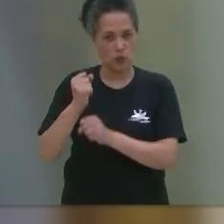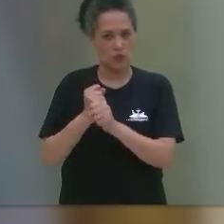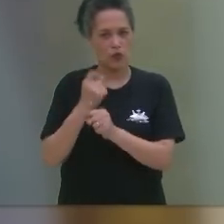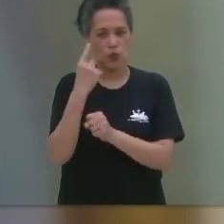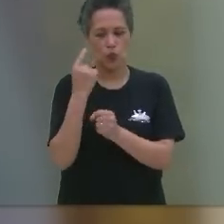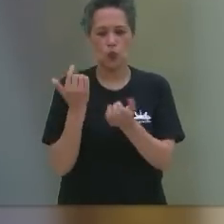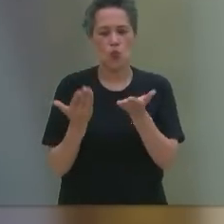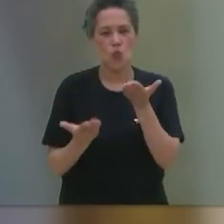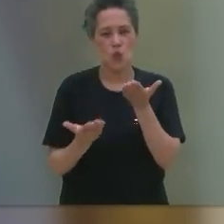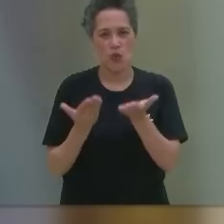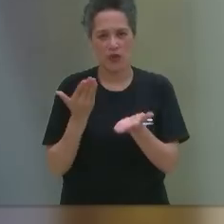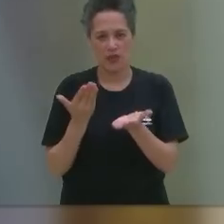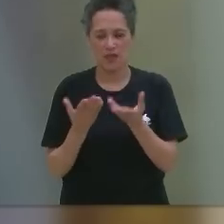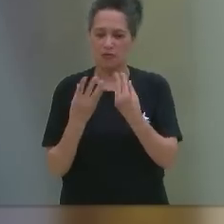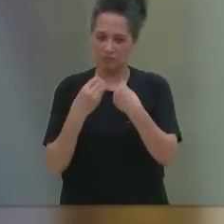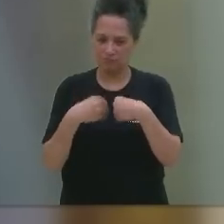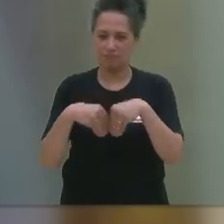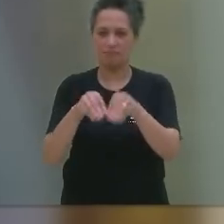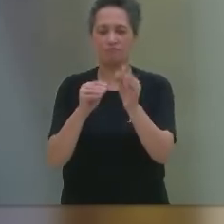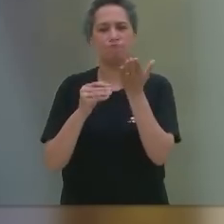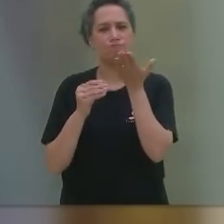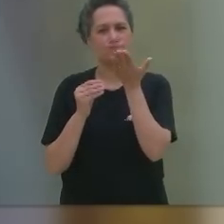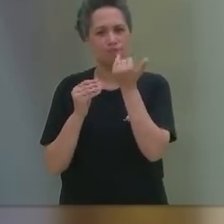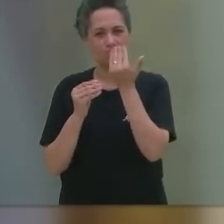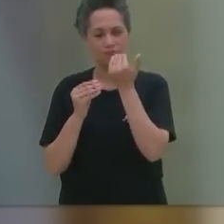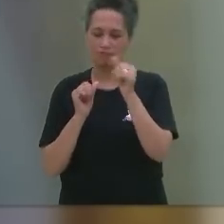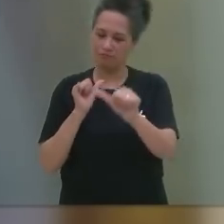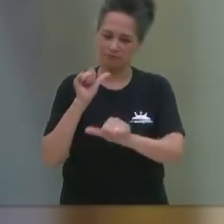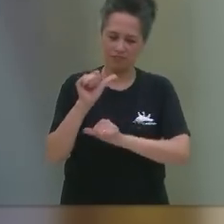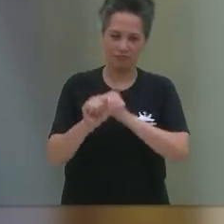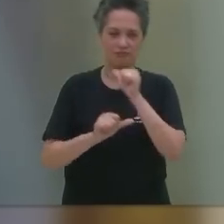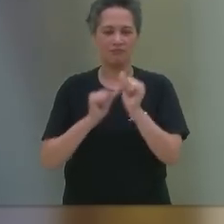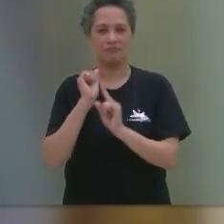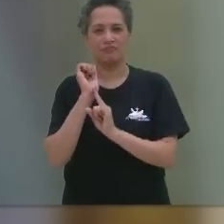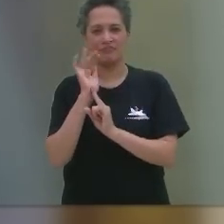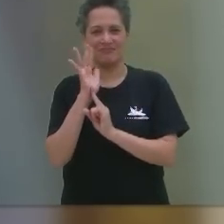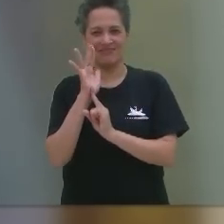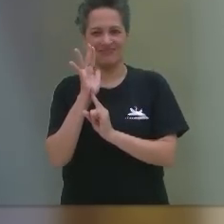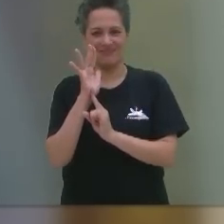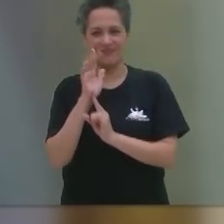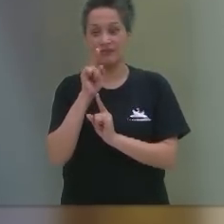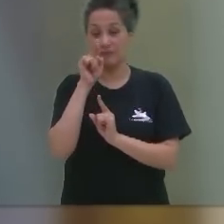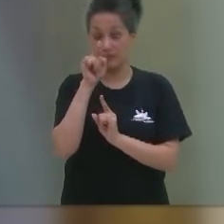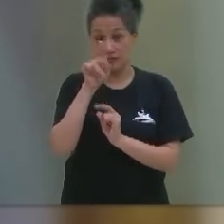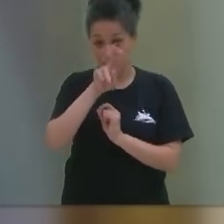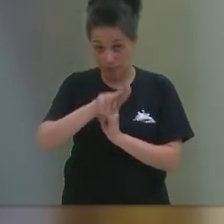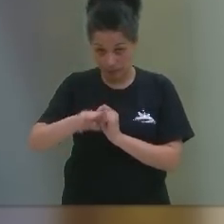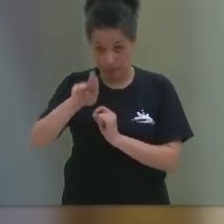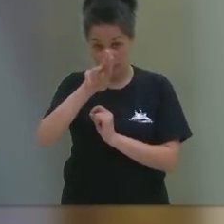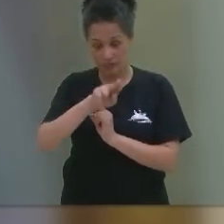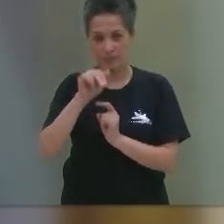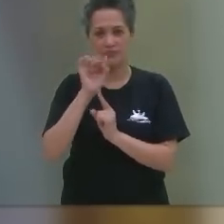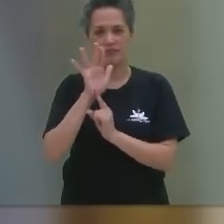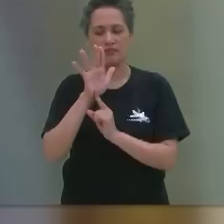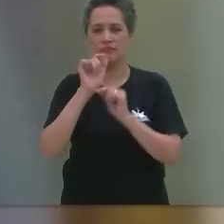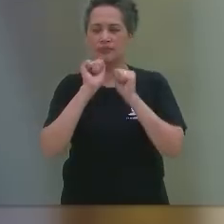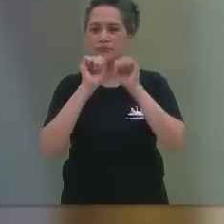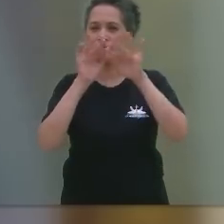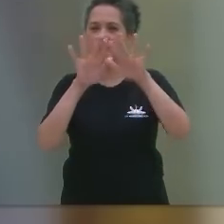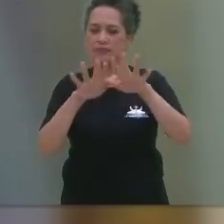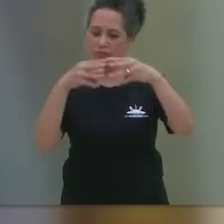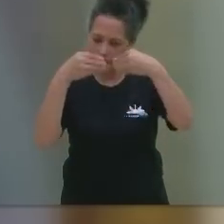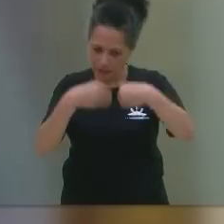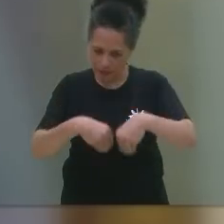alimento não perecível e troque por uma vela. Essa vela que você usa no evento é abençoada e leva